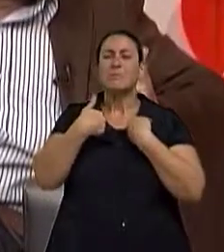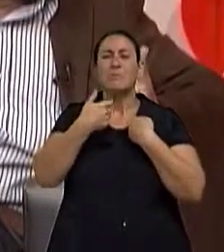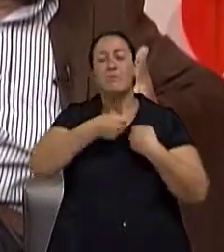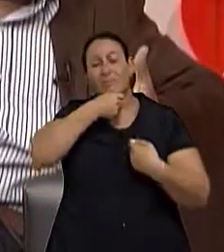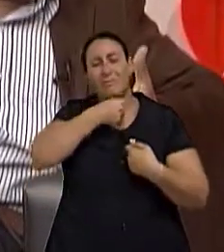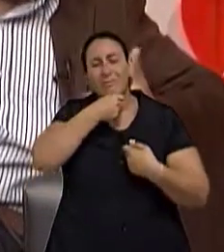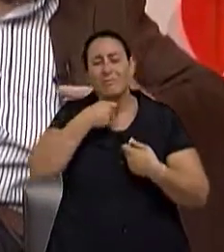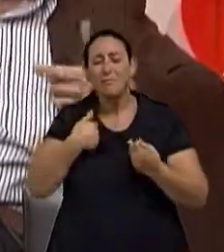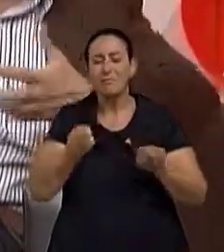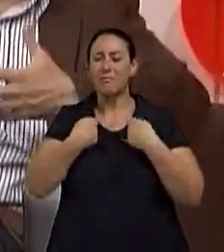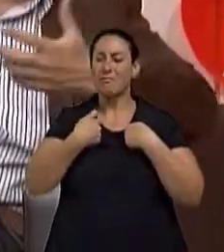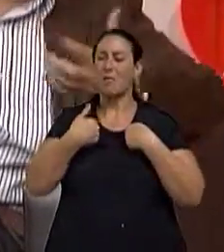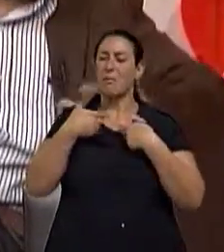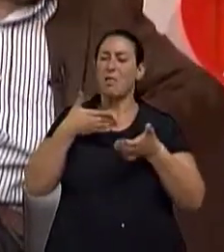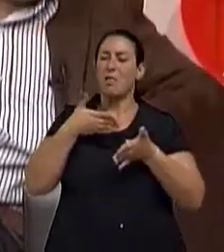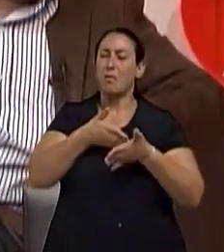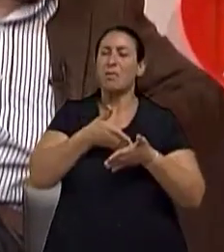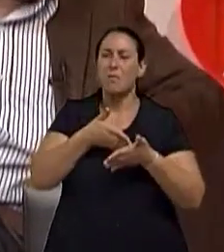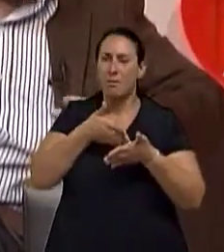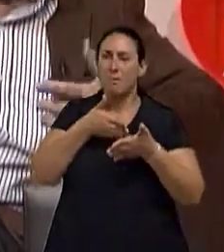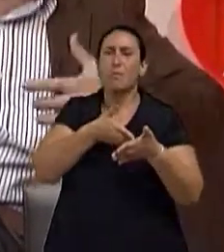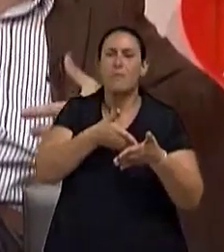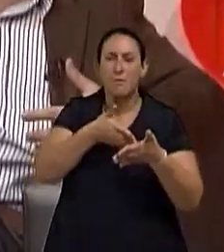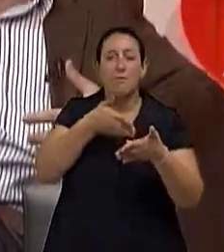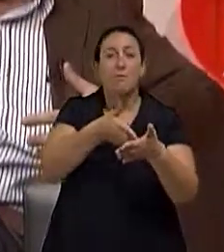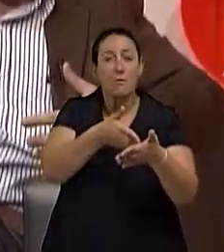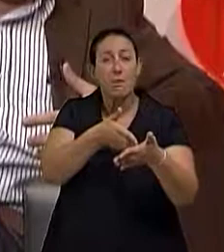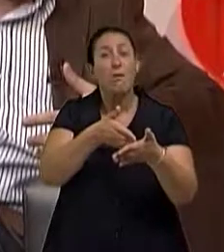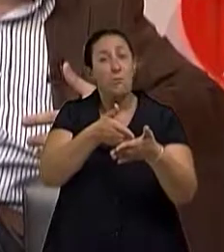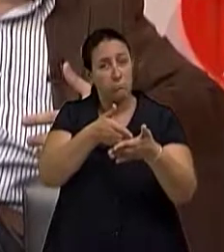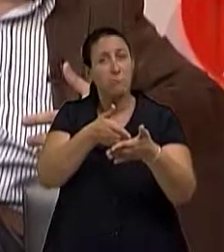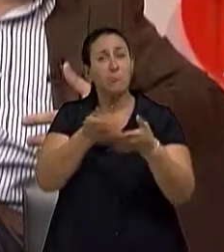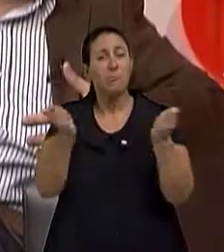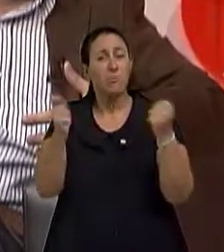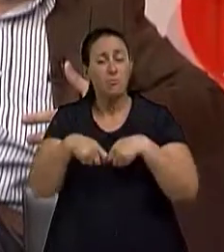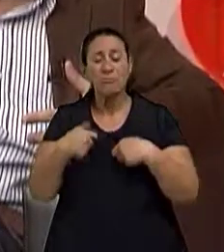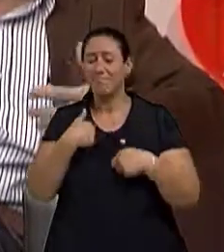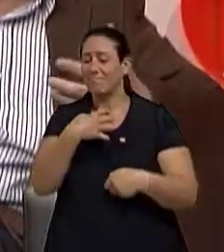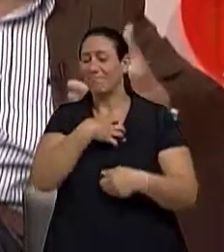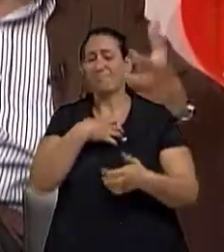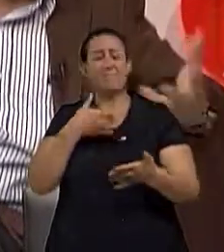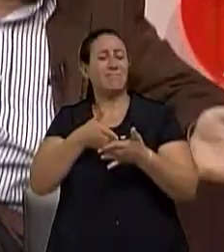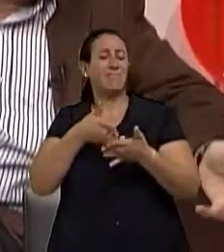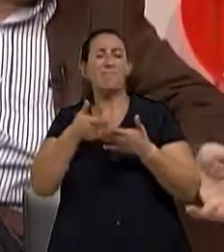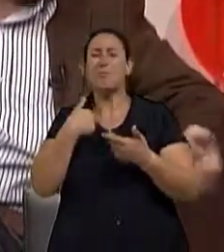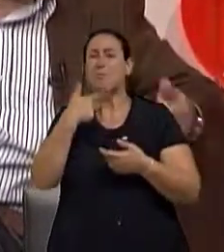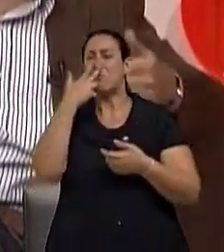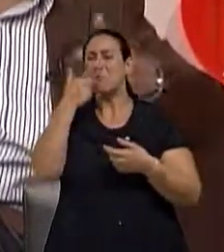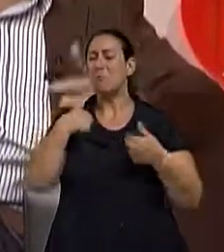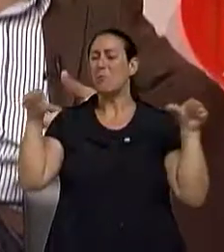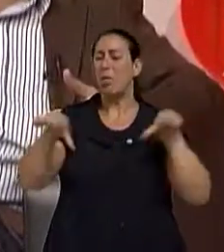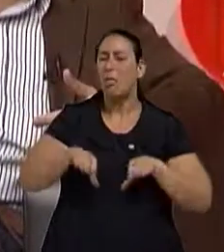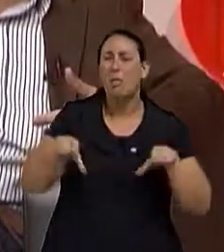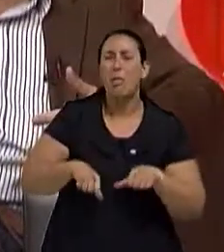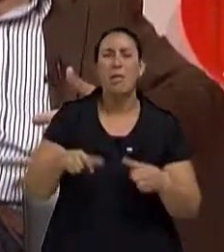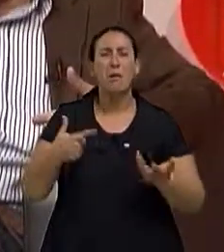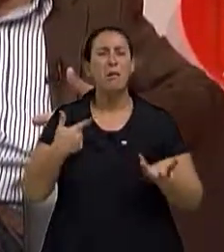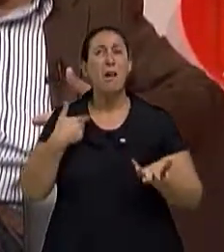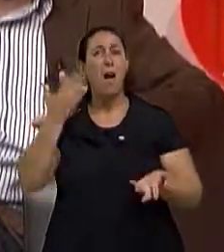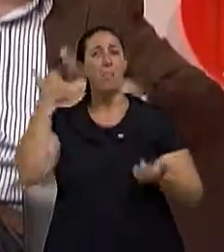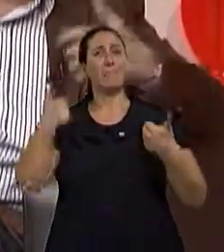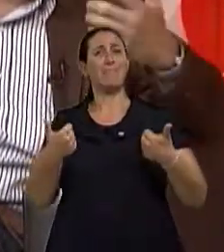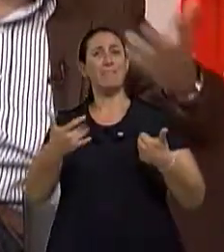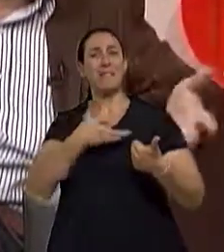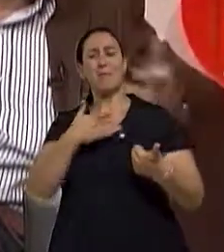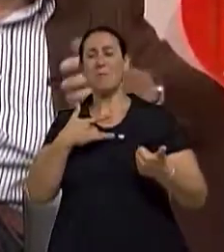velhice, né? E que, se não bem trabalhados, podem vir a levar... né? A sensação de inutilidade, a sensação